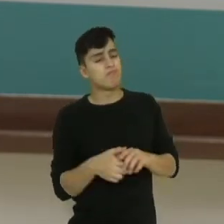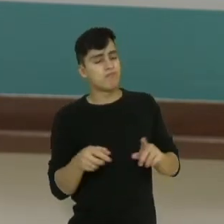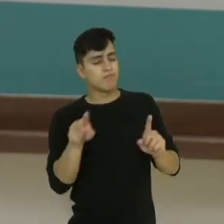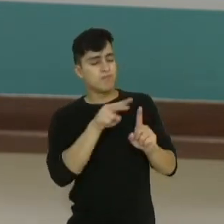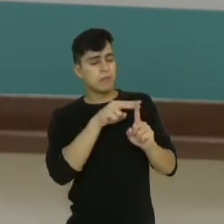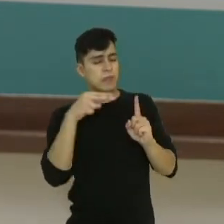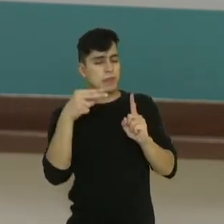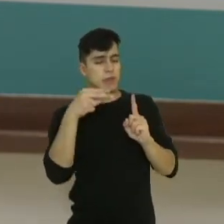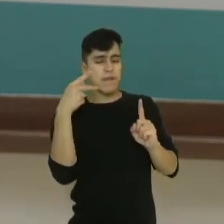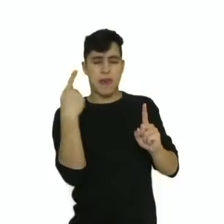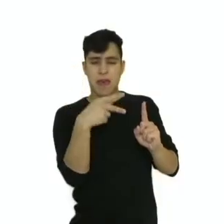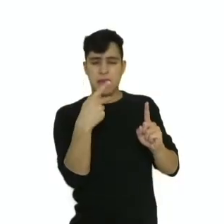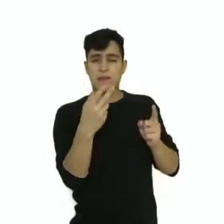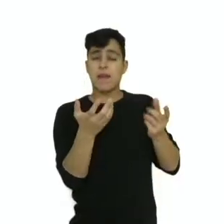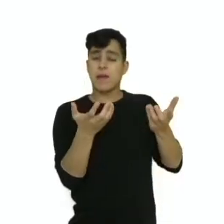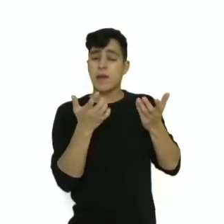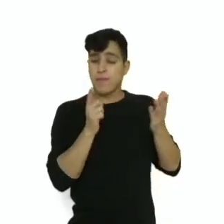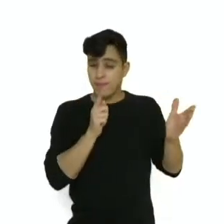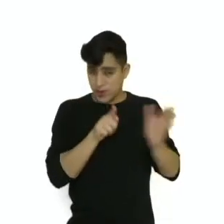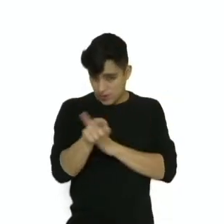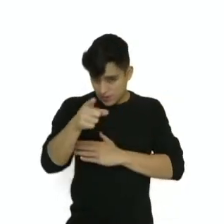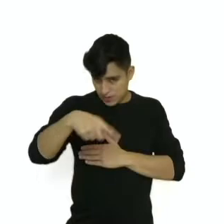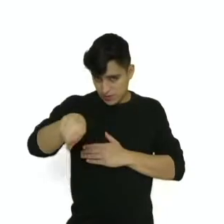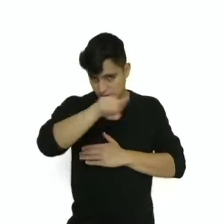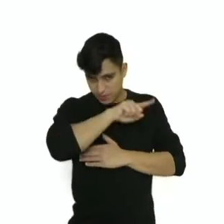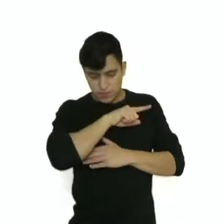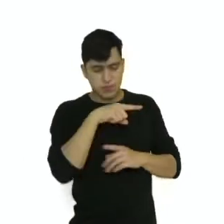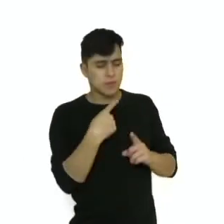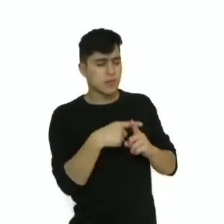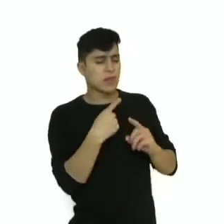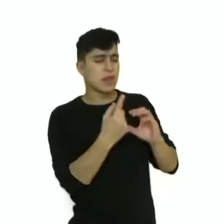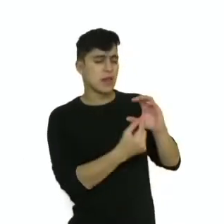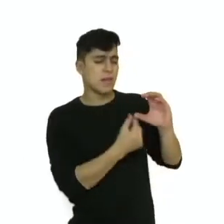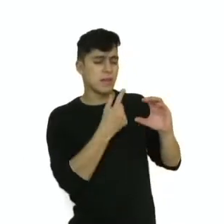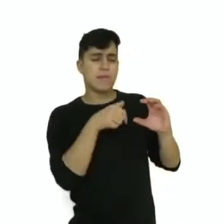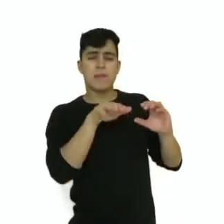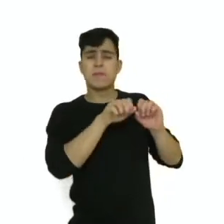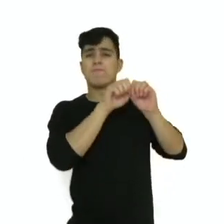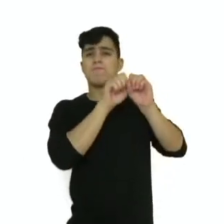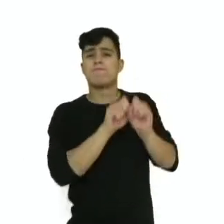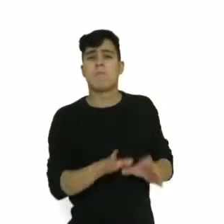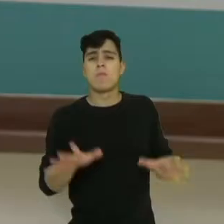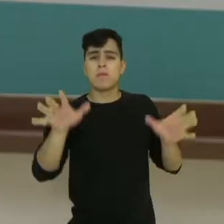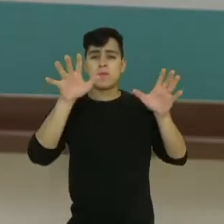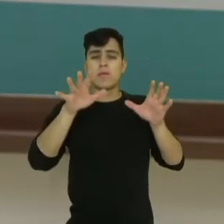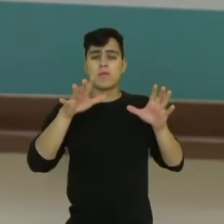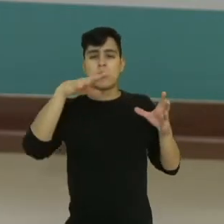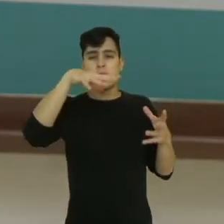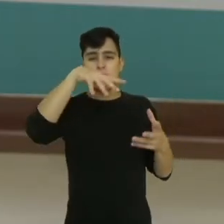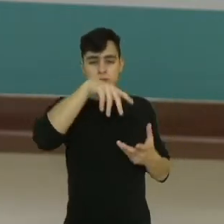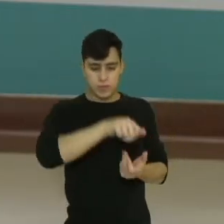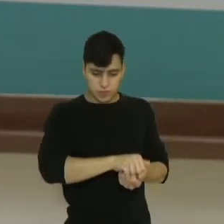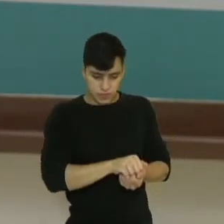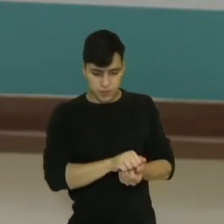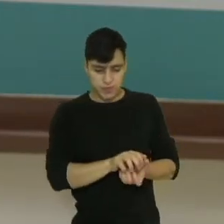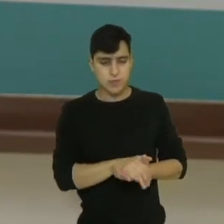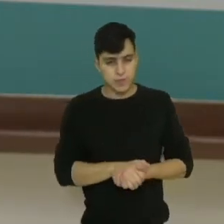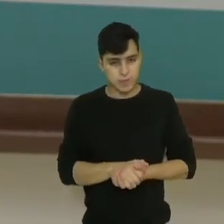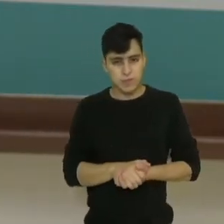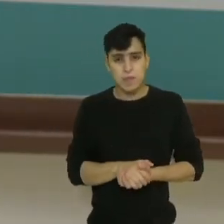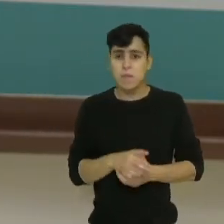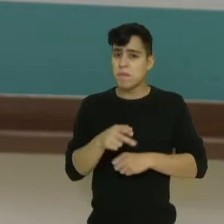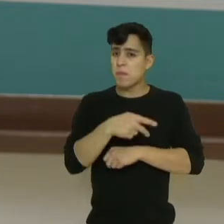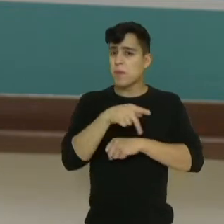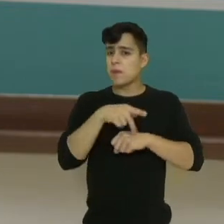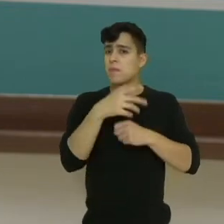que não quer calar é: por que o sistema capitalista é mais difundido entre os países? Dentro da construção do que é